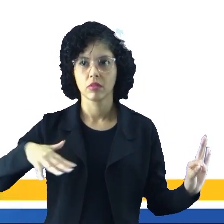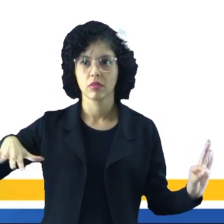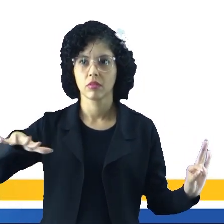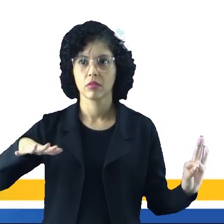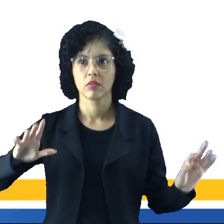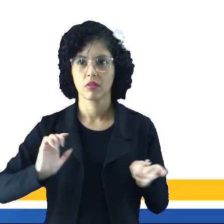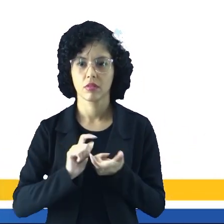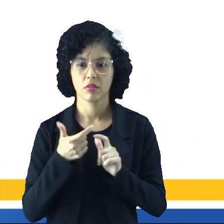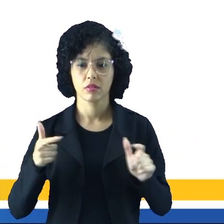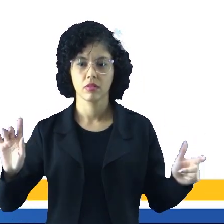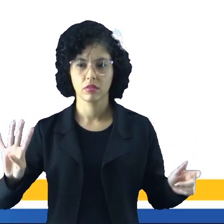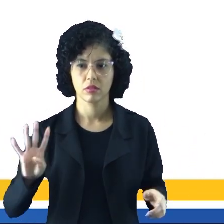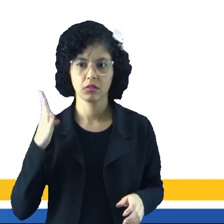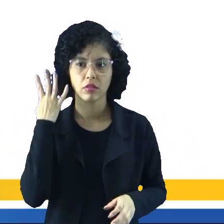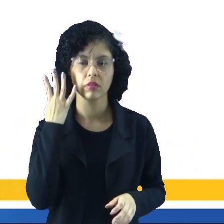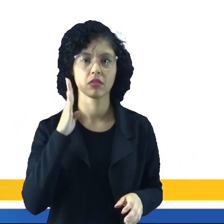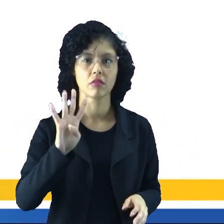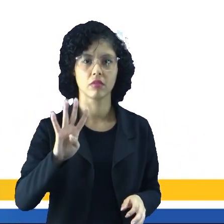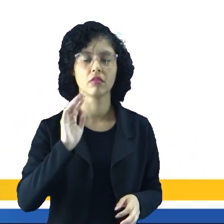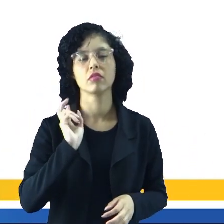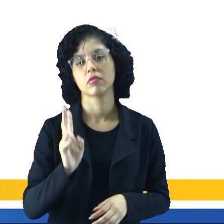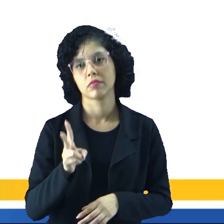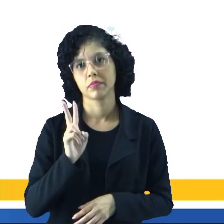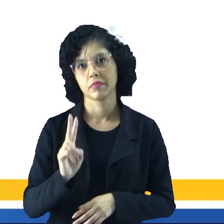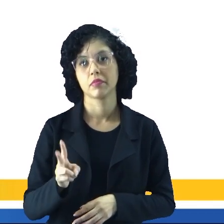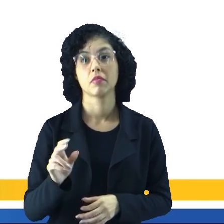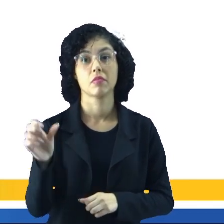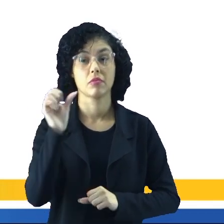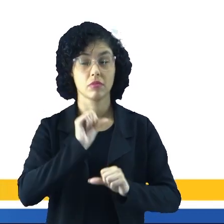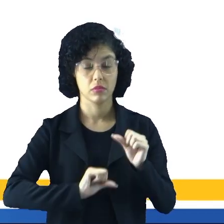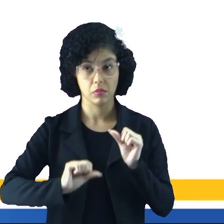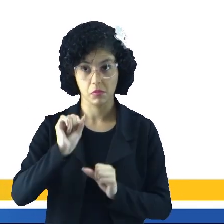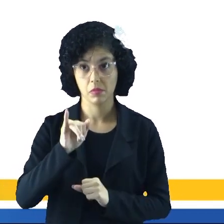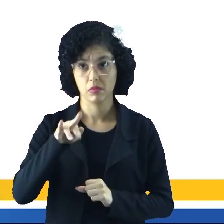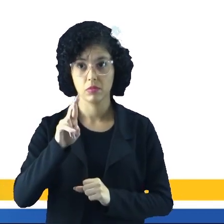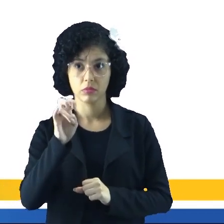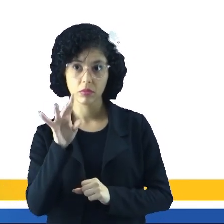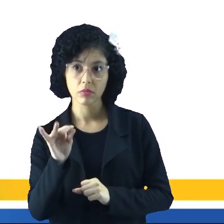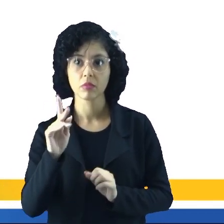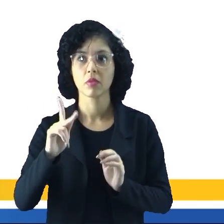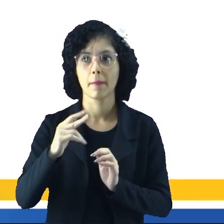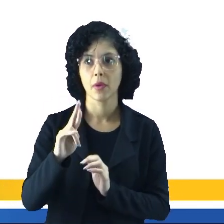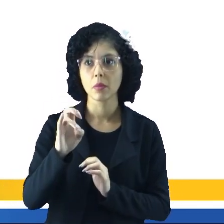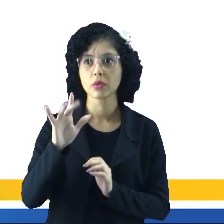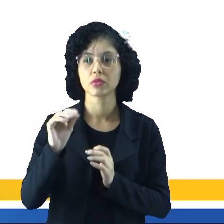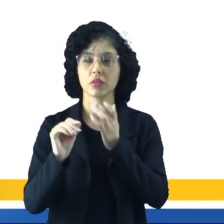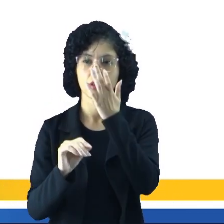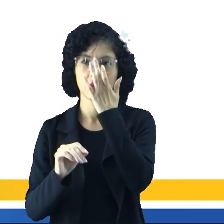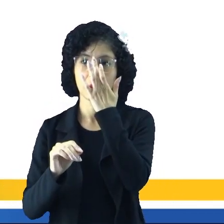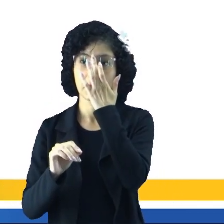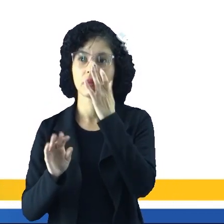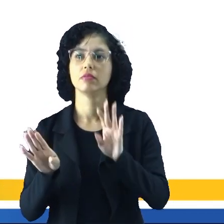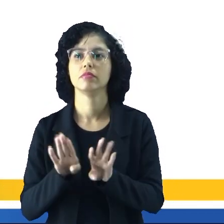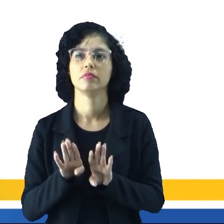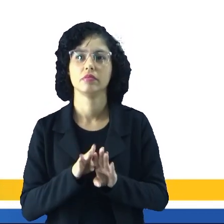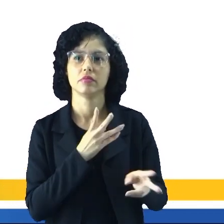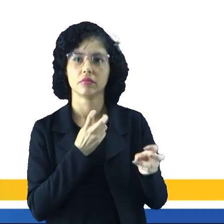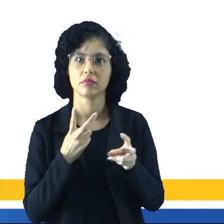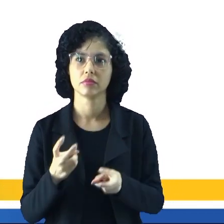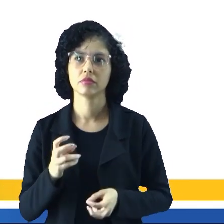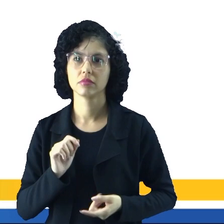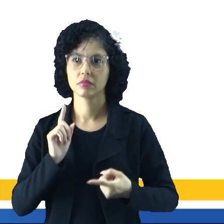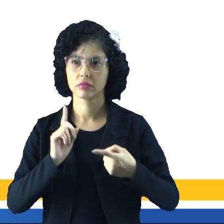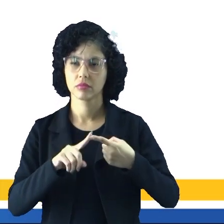aumenta 4 vezes. Lembrando que é sempre inversamente proporcional. Uma observação para vocês.